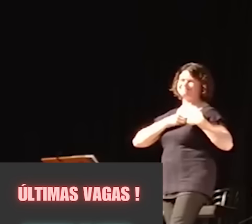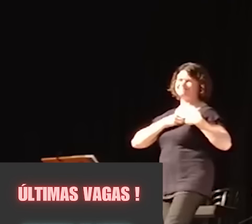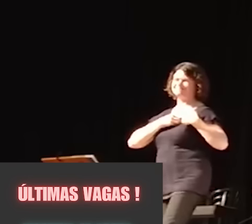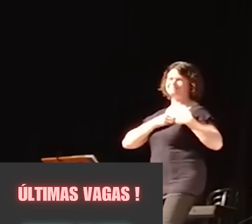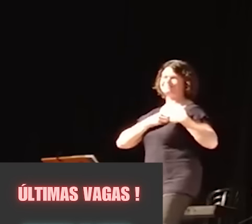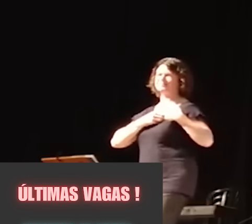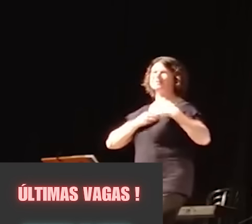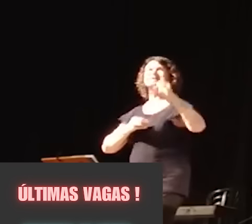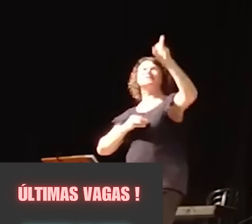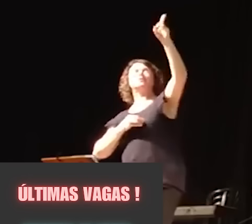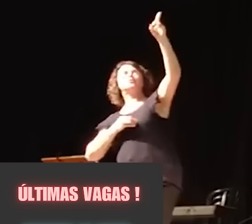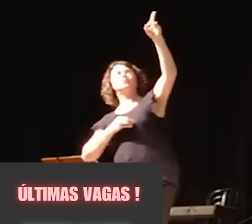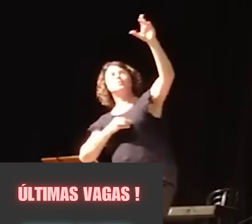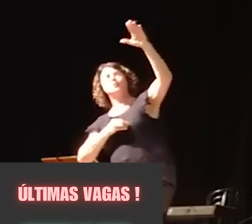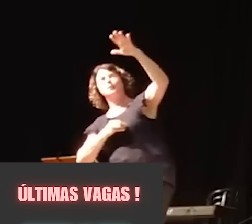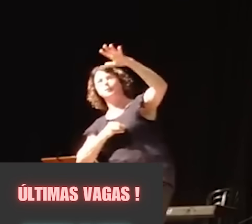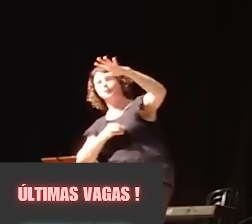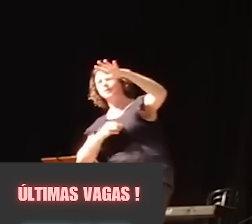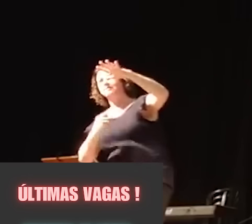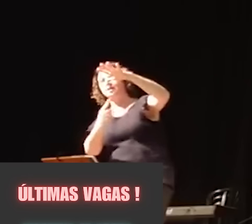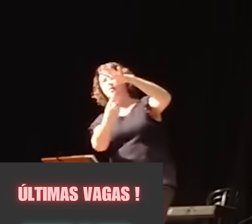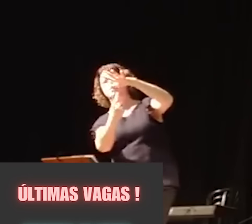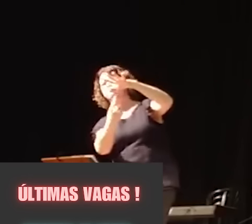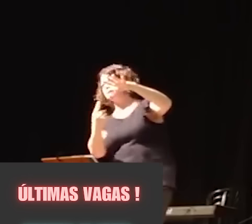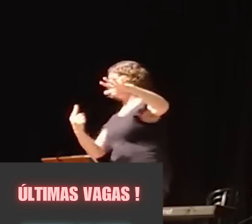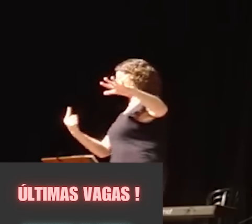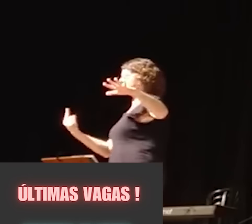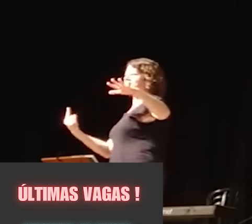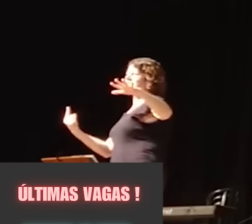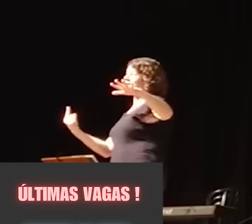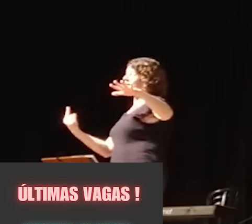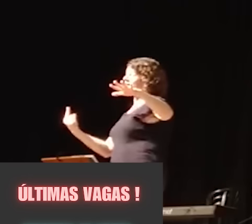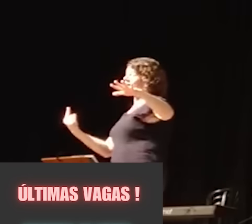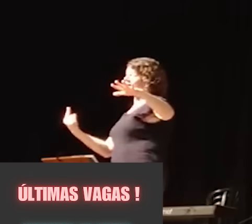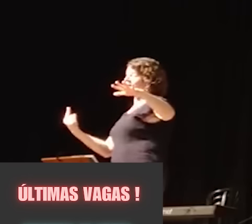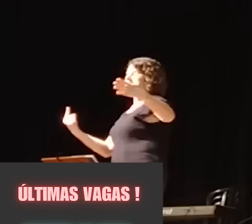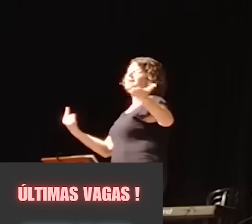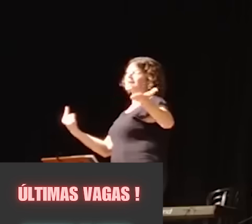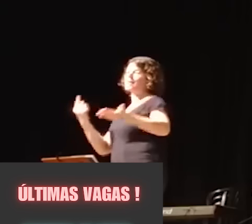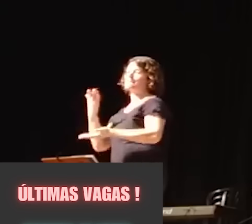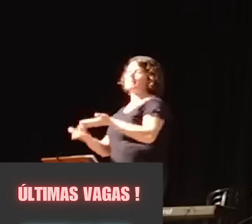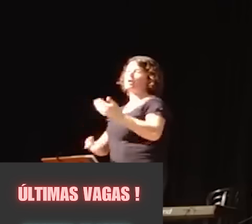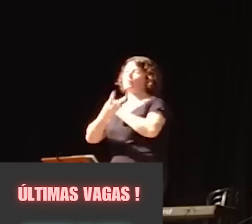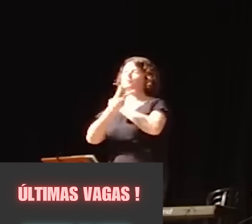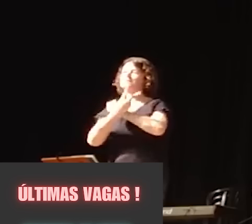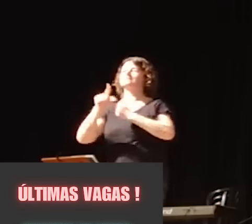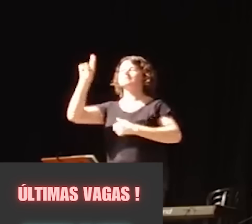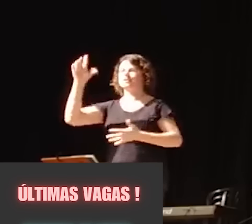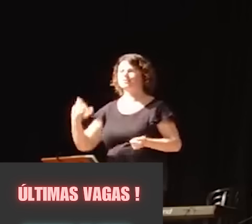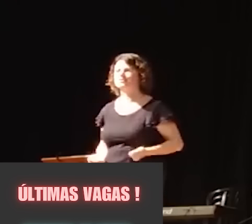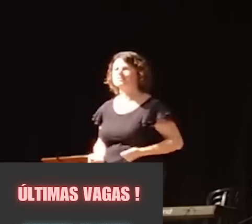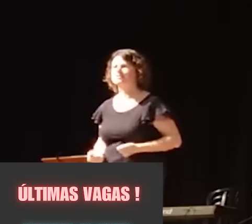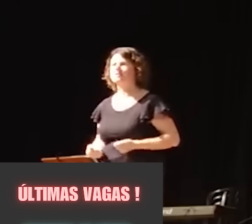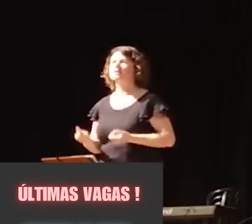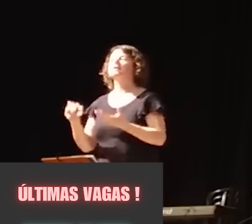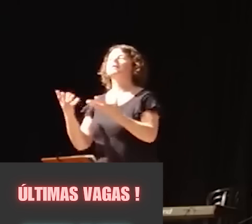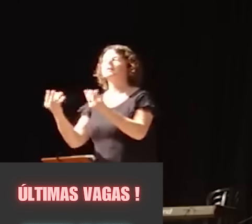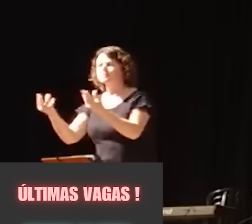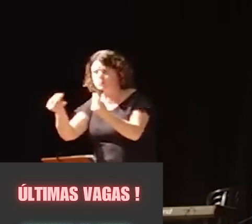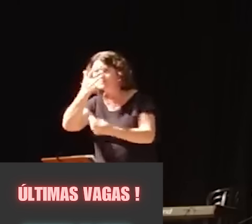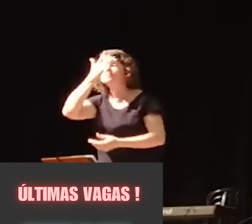servo de Deus sofrendo chorando e continua fazendo a obra do senhor e continua fiel ao